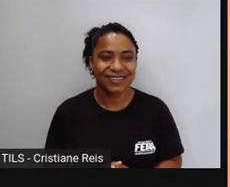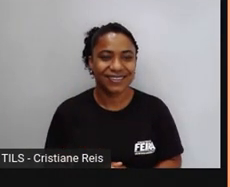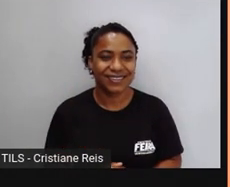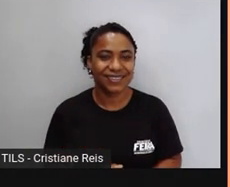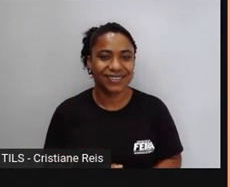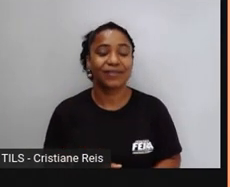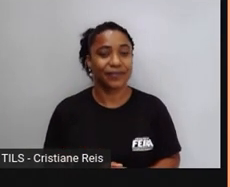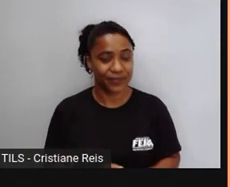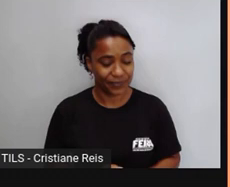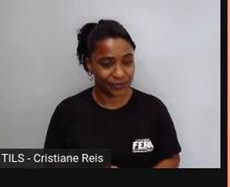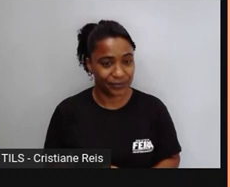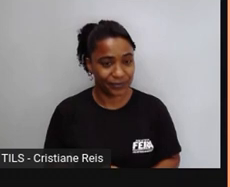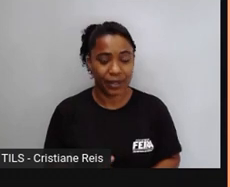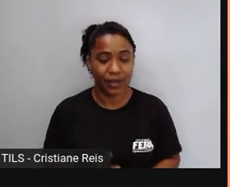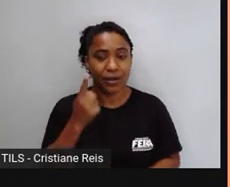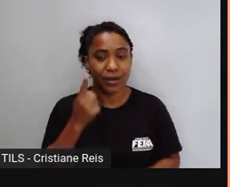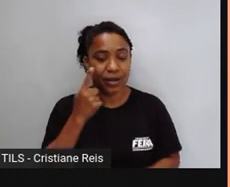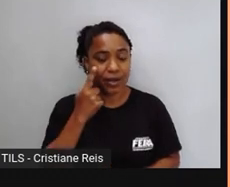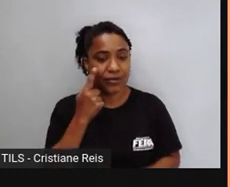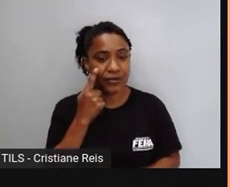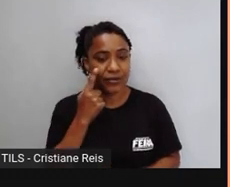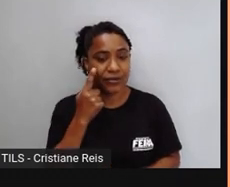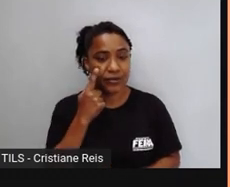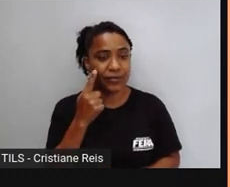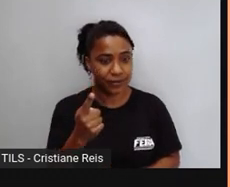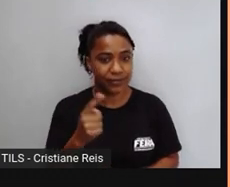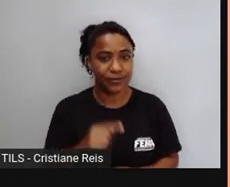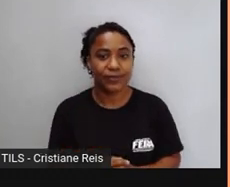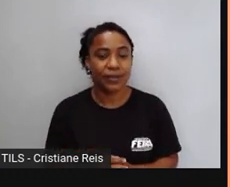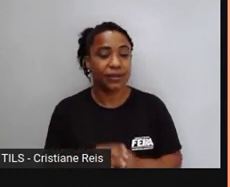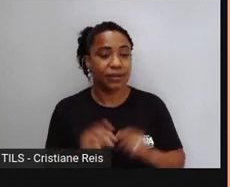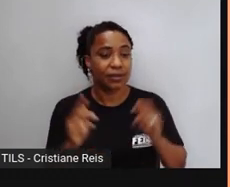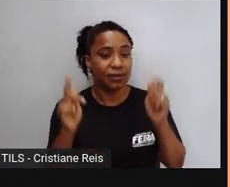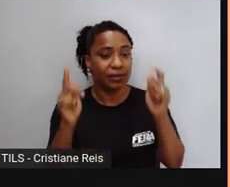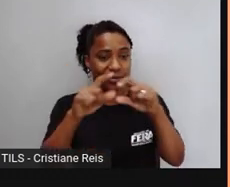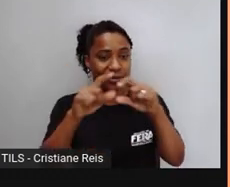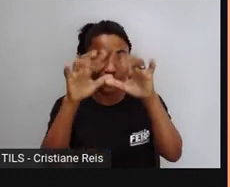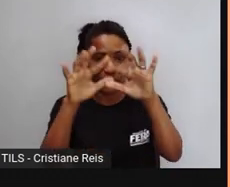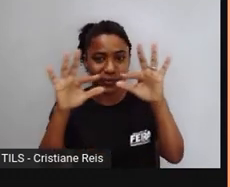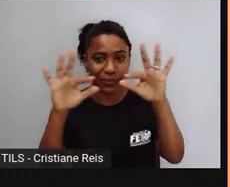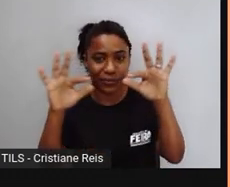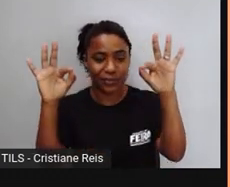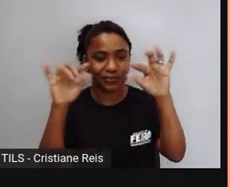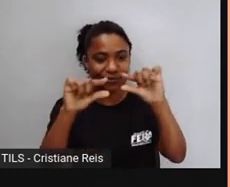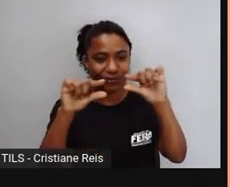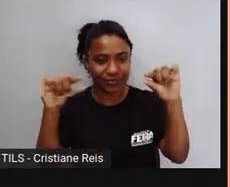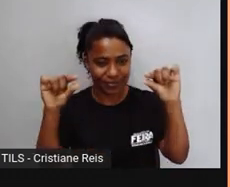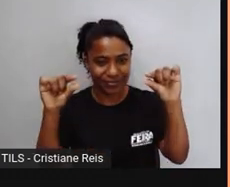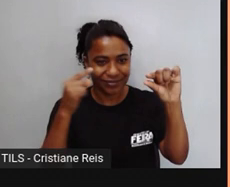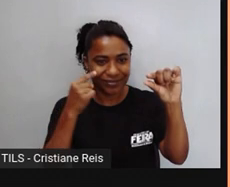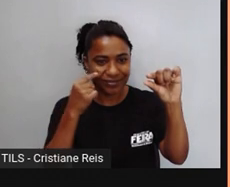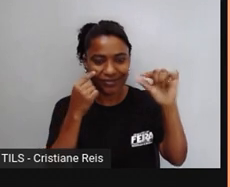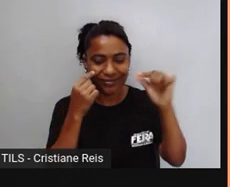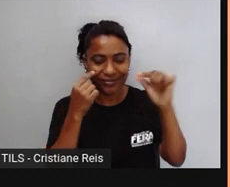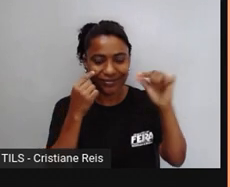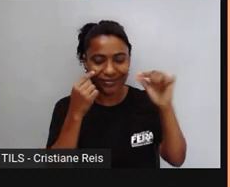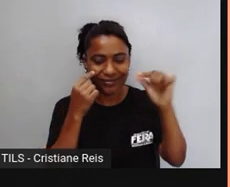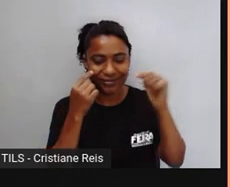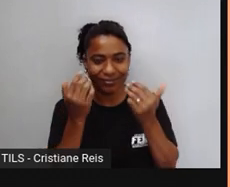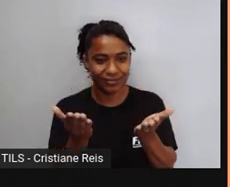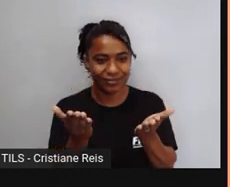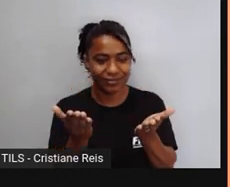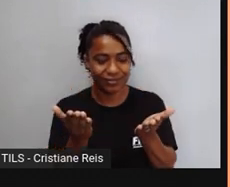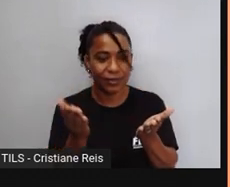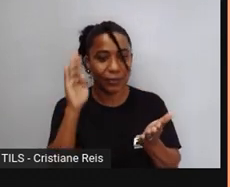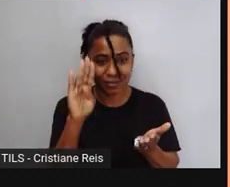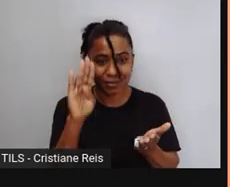Eu quero que vocês observem essas frases que estão espelhadas na tela, principalmente para essas